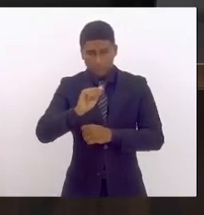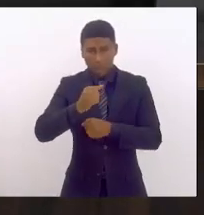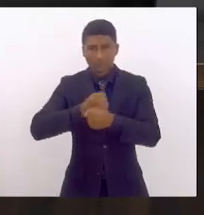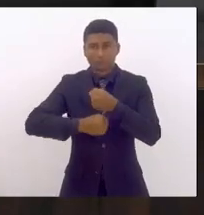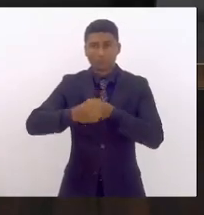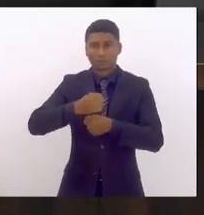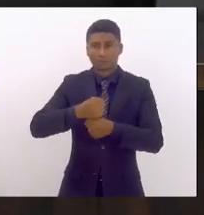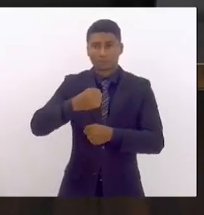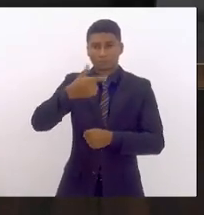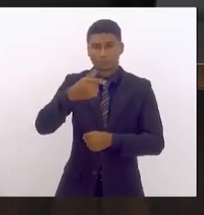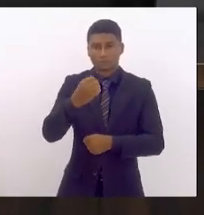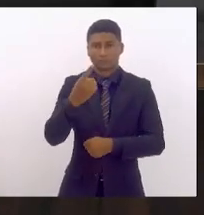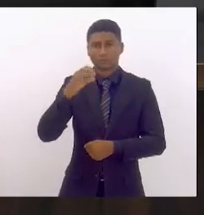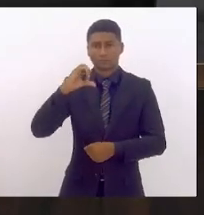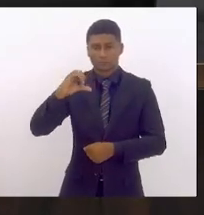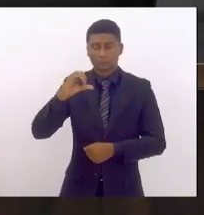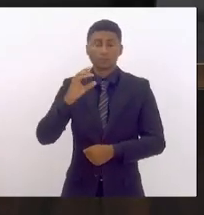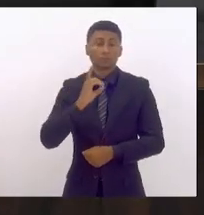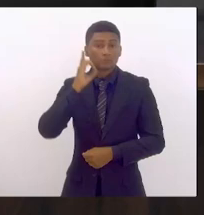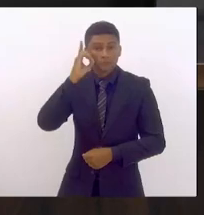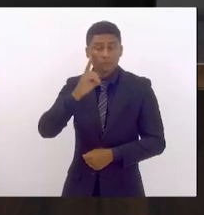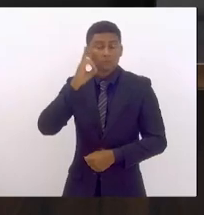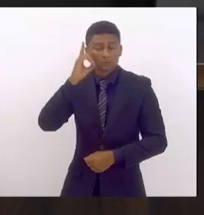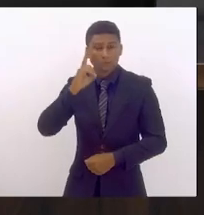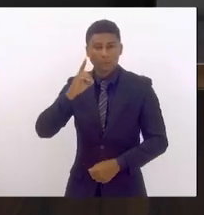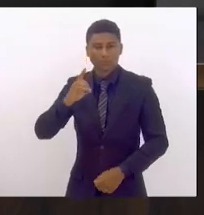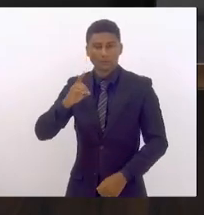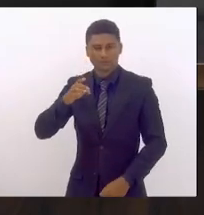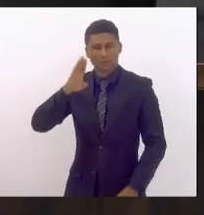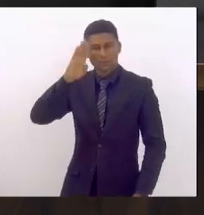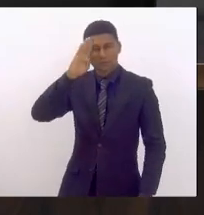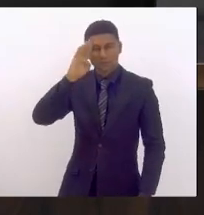o deputado Coronel Salema